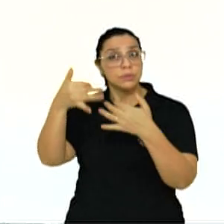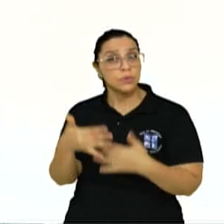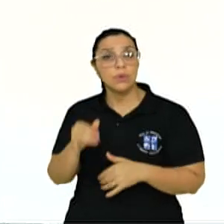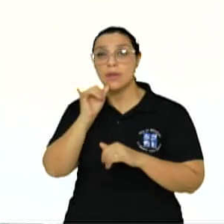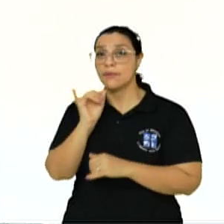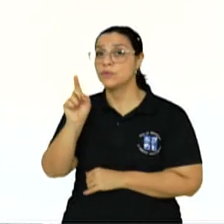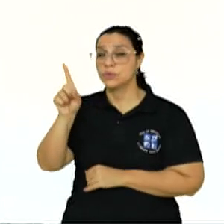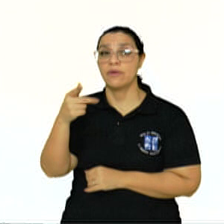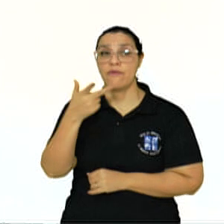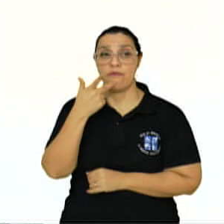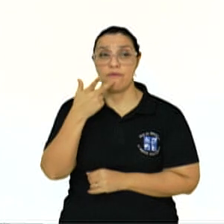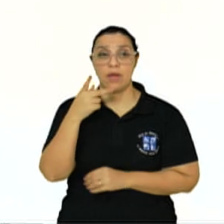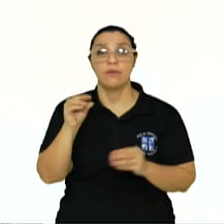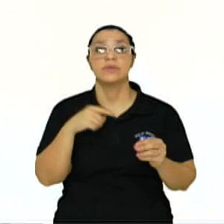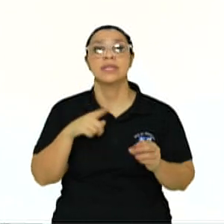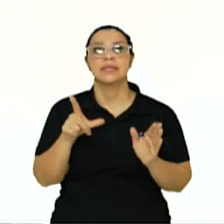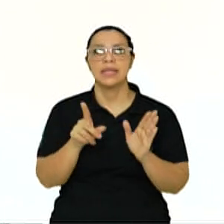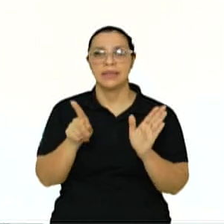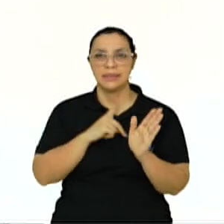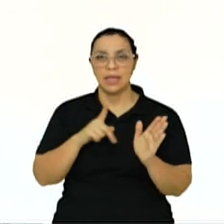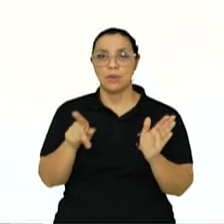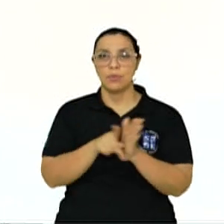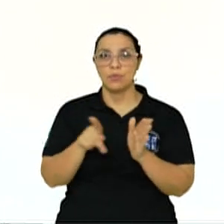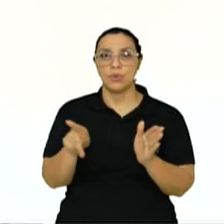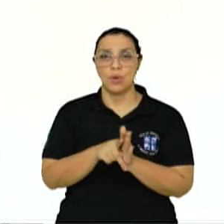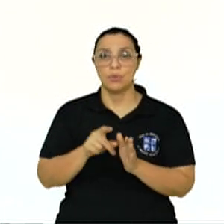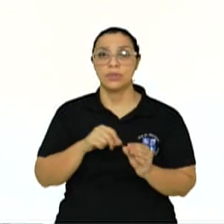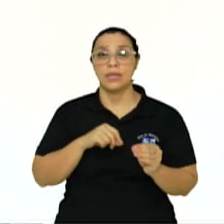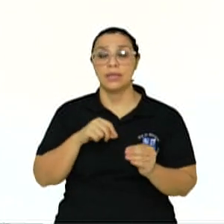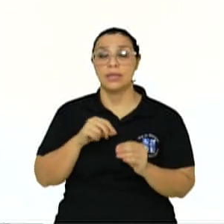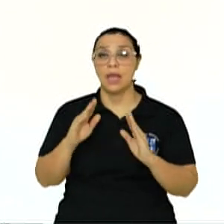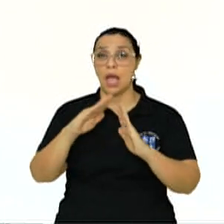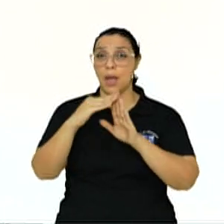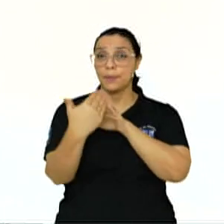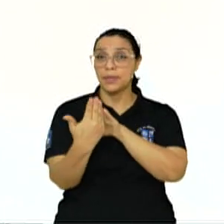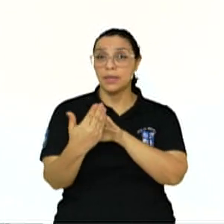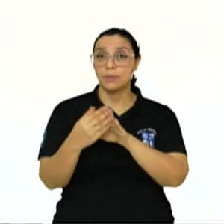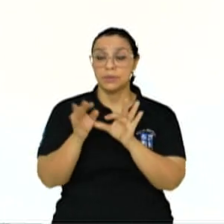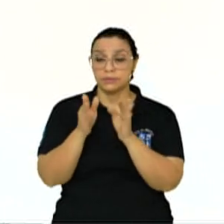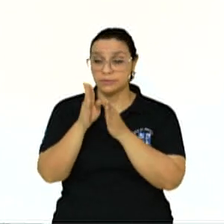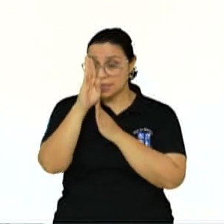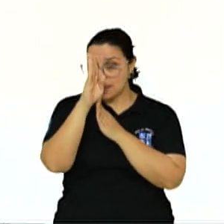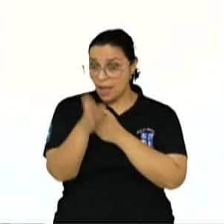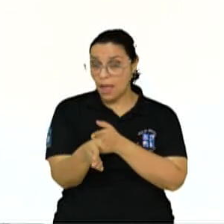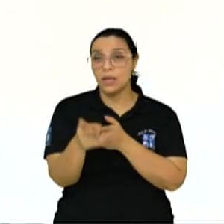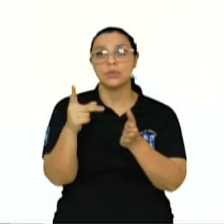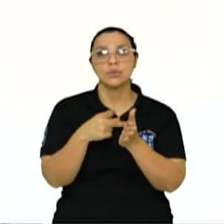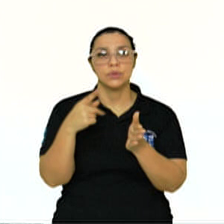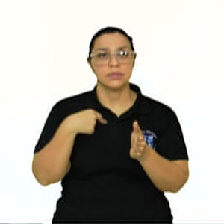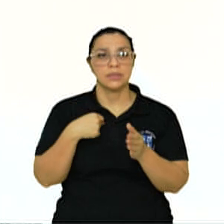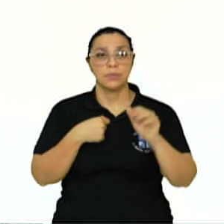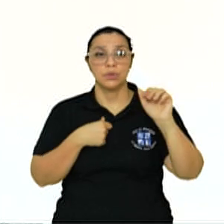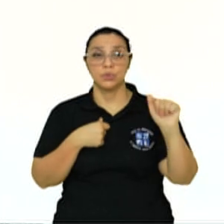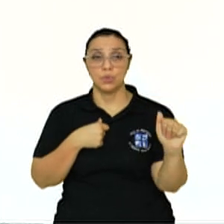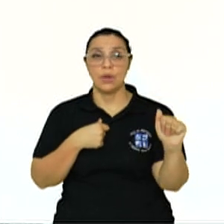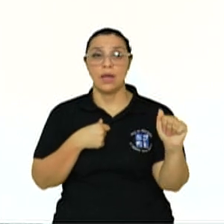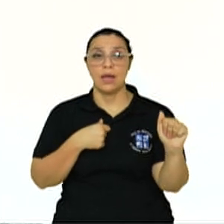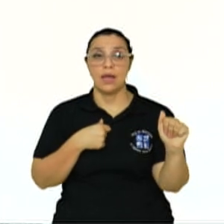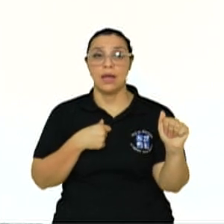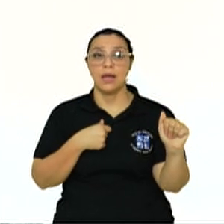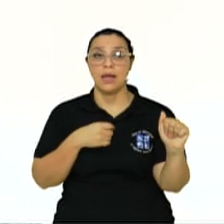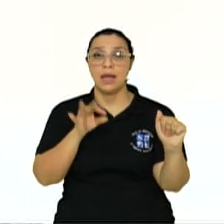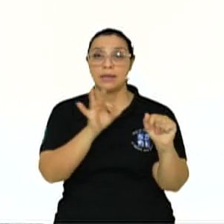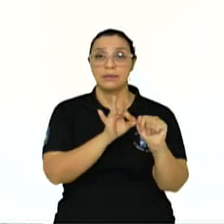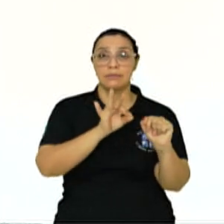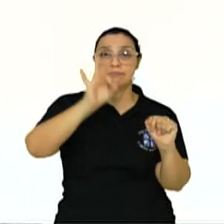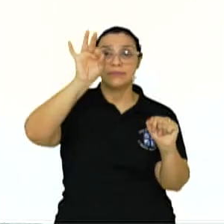foi o seguinte: mova-se pela pirâmide, sempre em linha reta, do ponto A ao